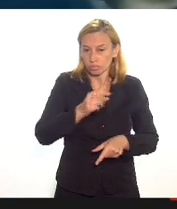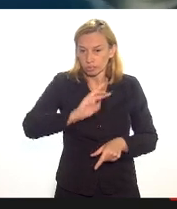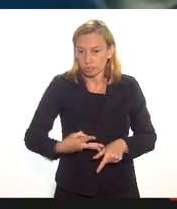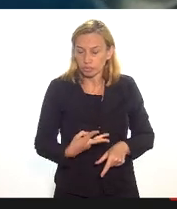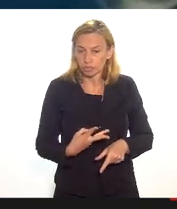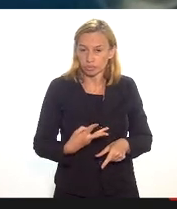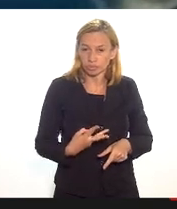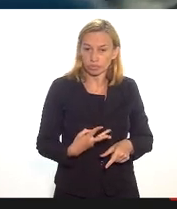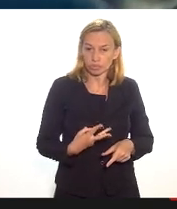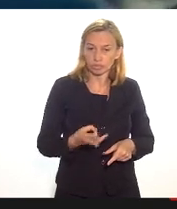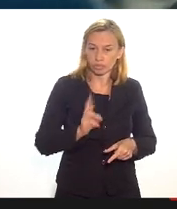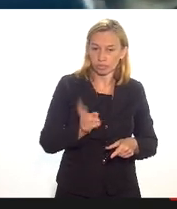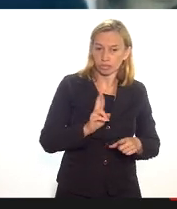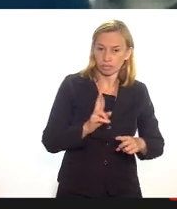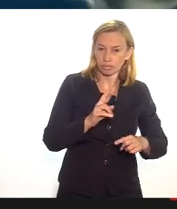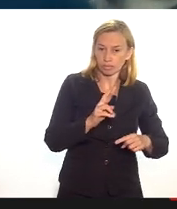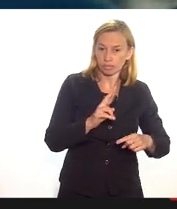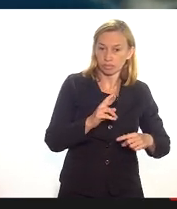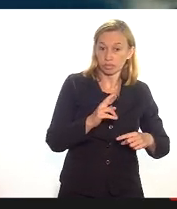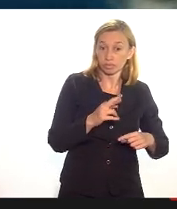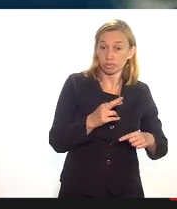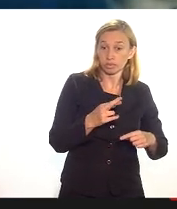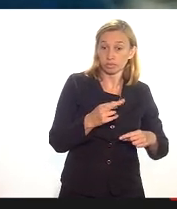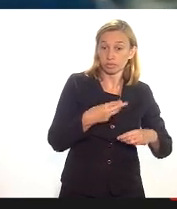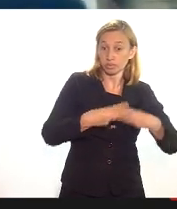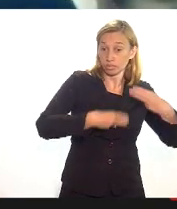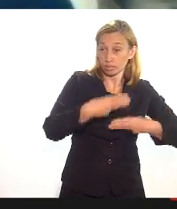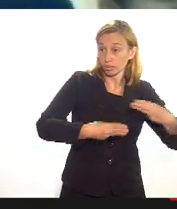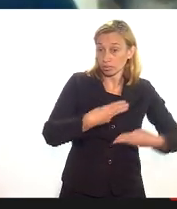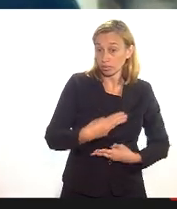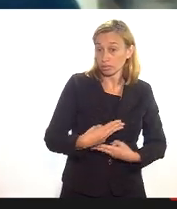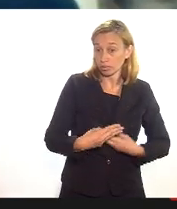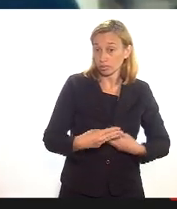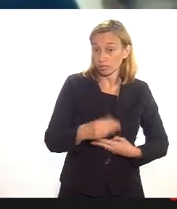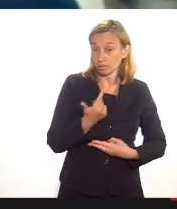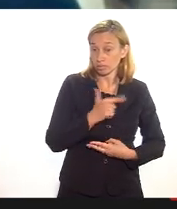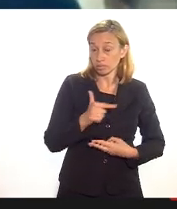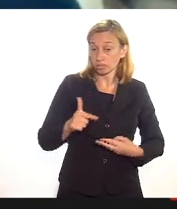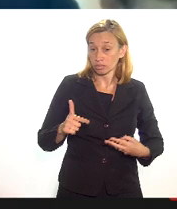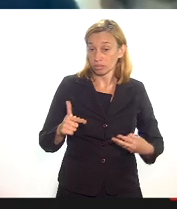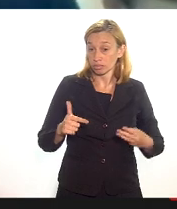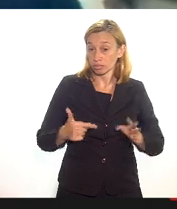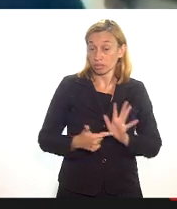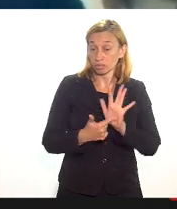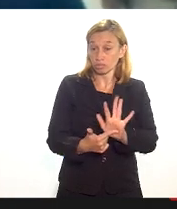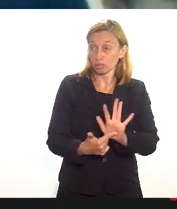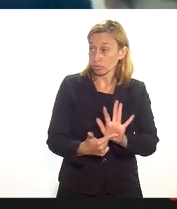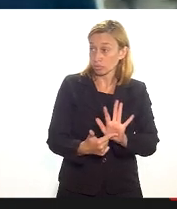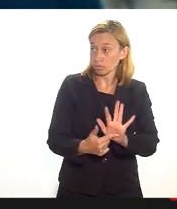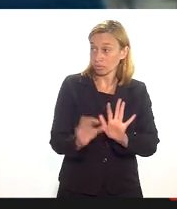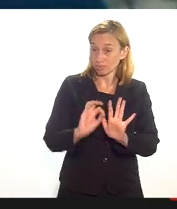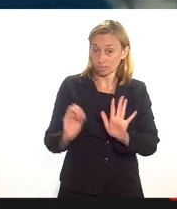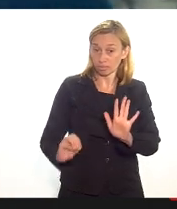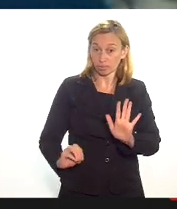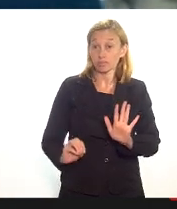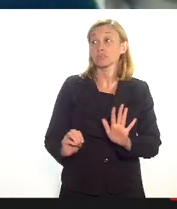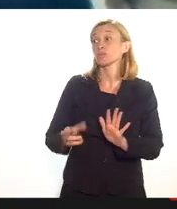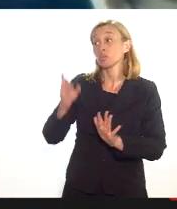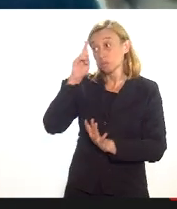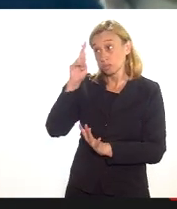três meses, sem transparência, por essa razão, a senhora acabou de nos chamar a atenção da necessidade